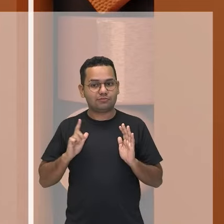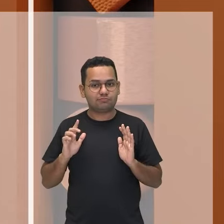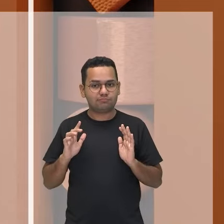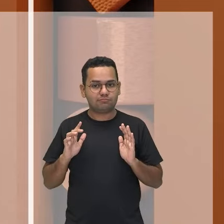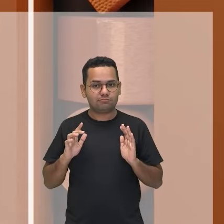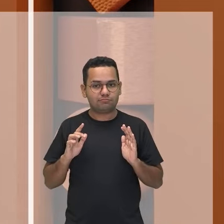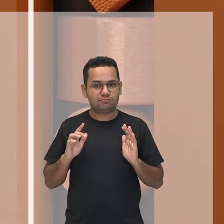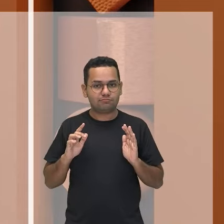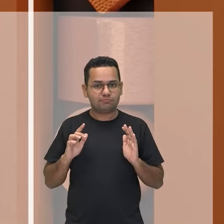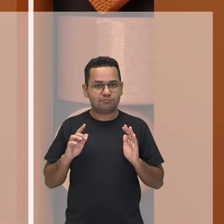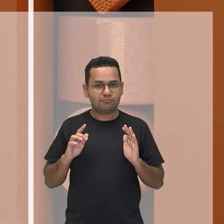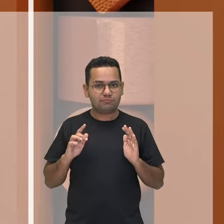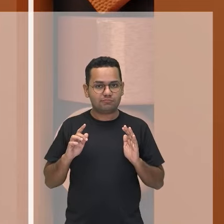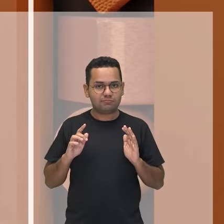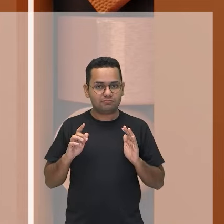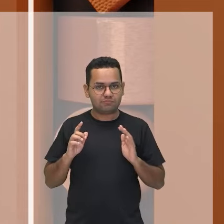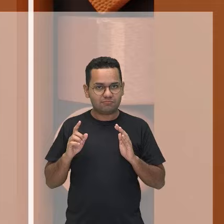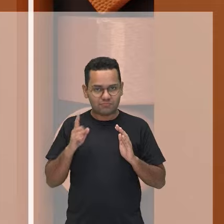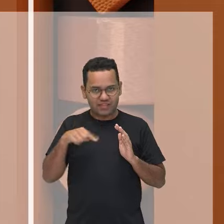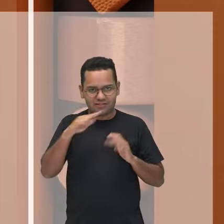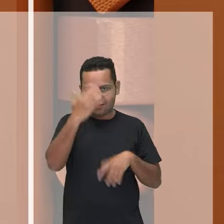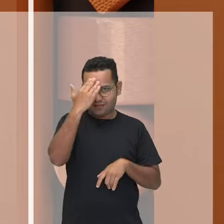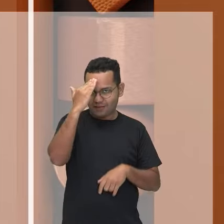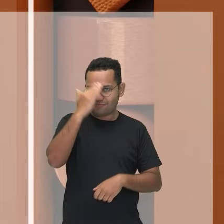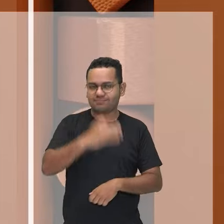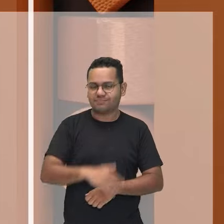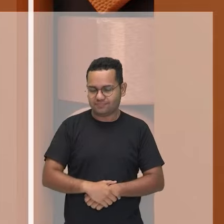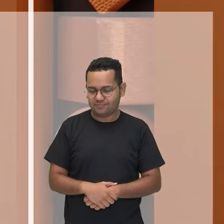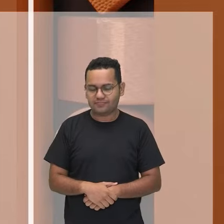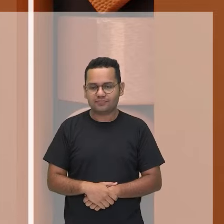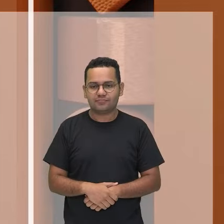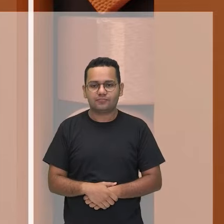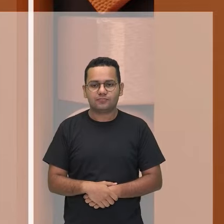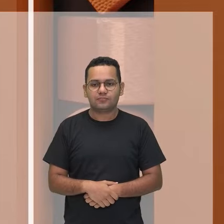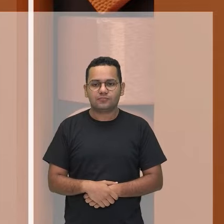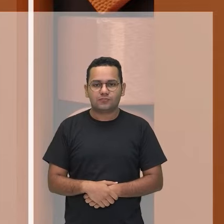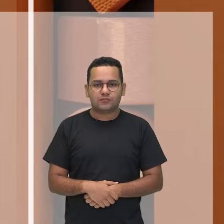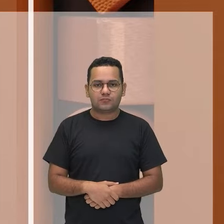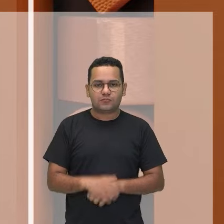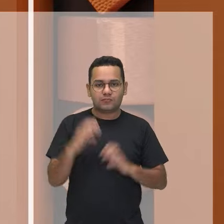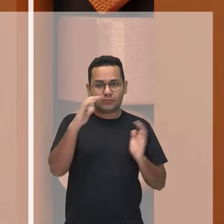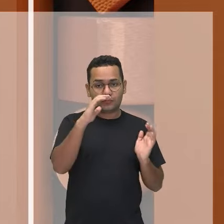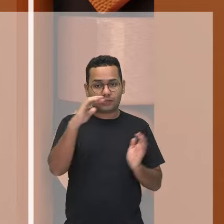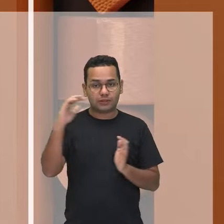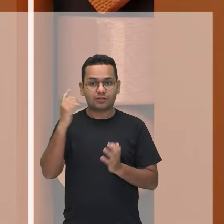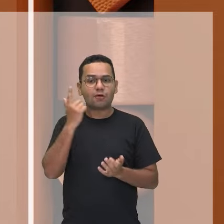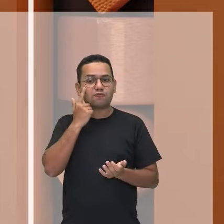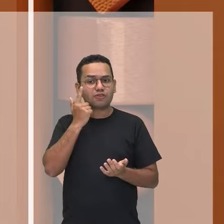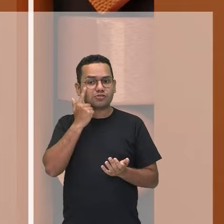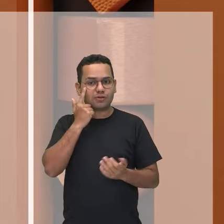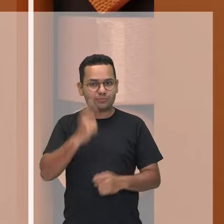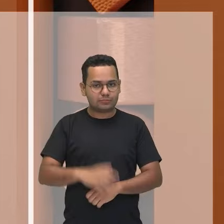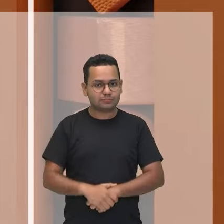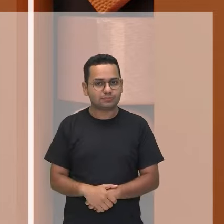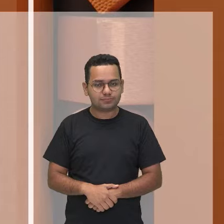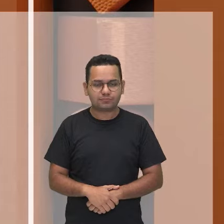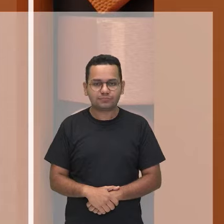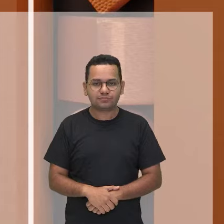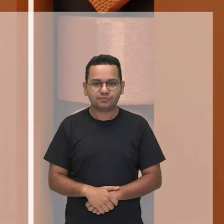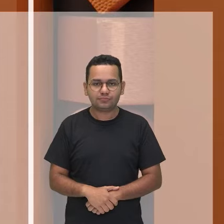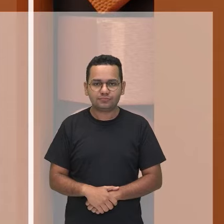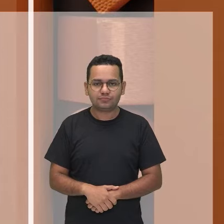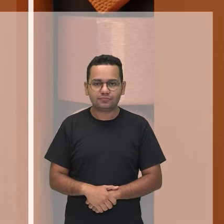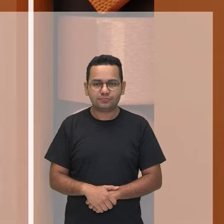Entenderam? Olha só, nós vamos agora apresentar uns quadros aqui para ter uma ideia geral desse